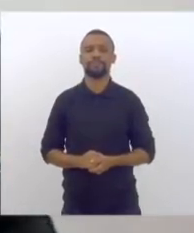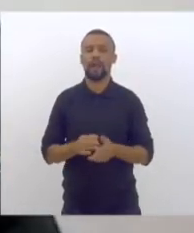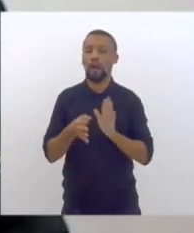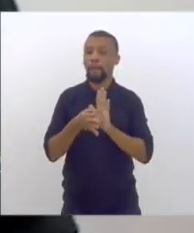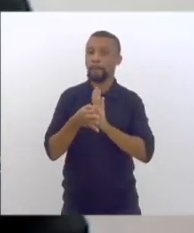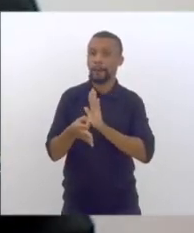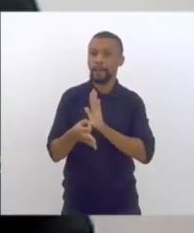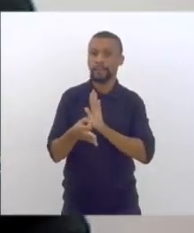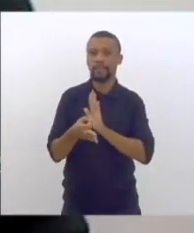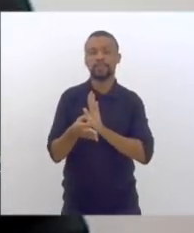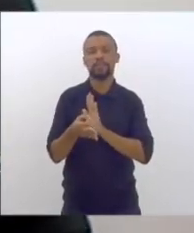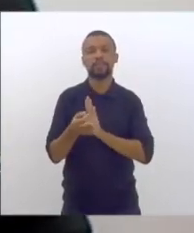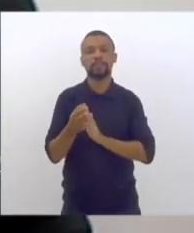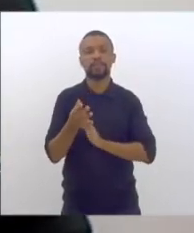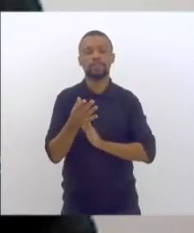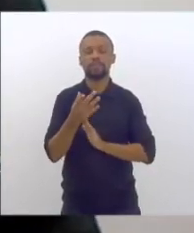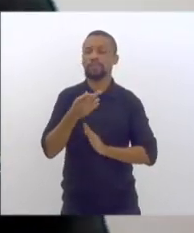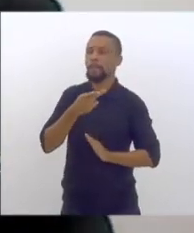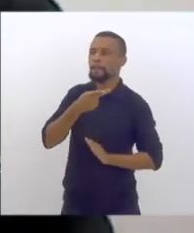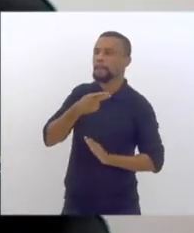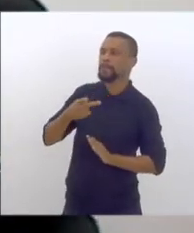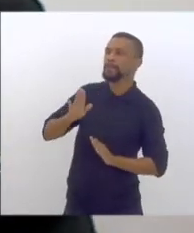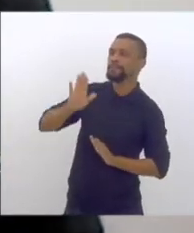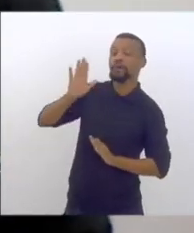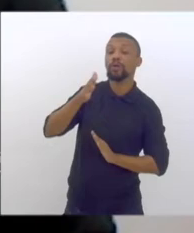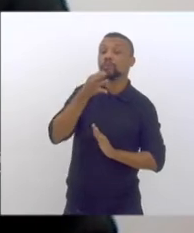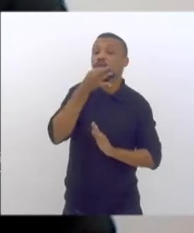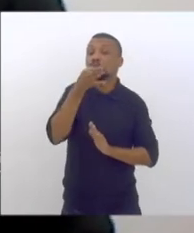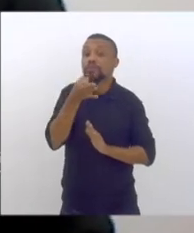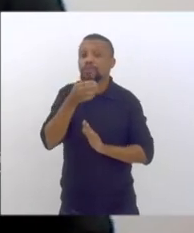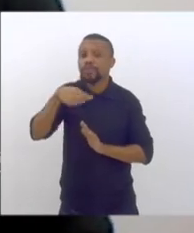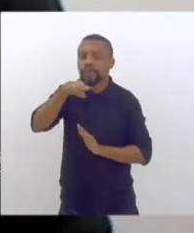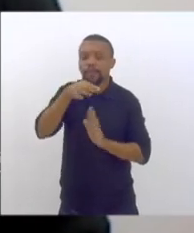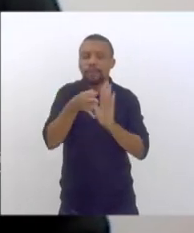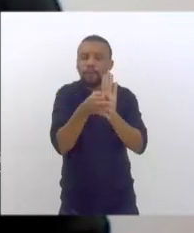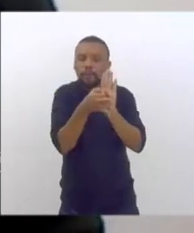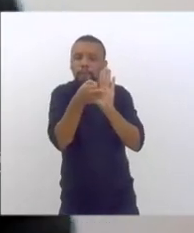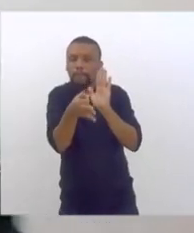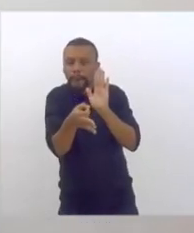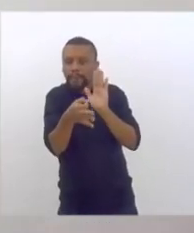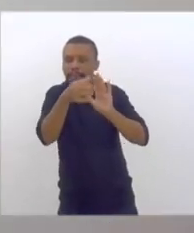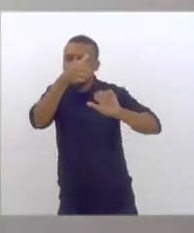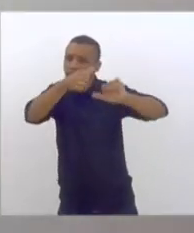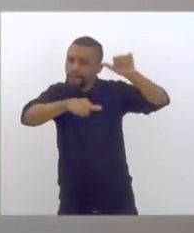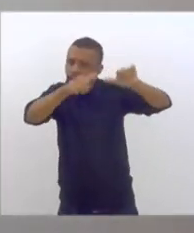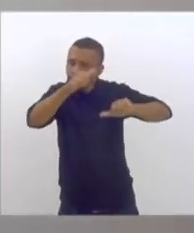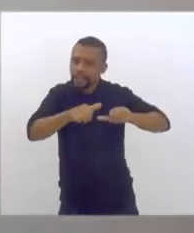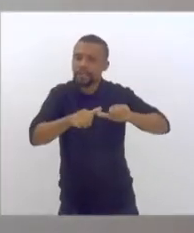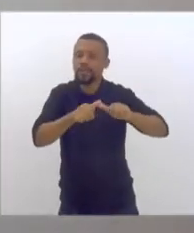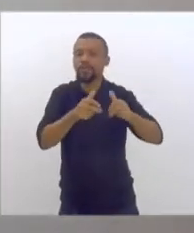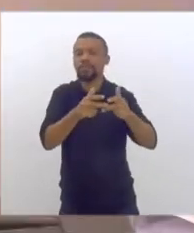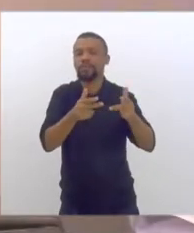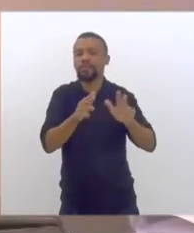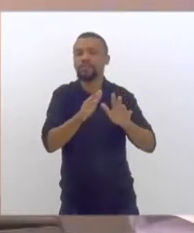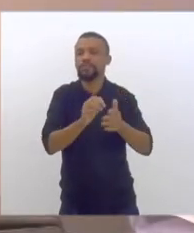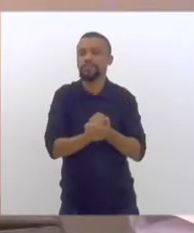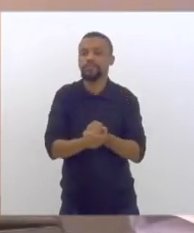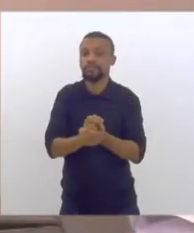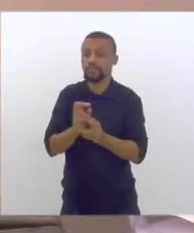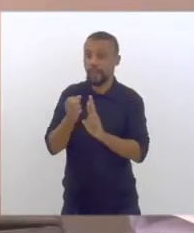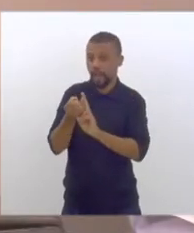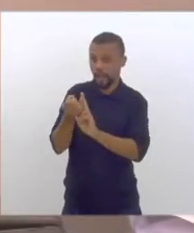parecer só presente sobre eu estou sugerindo parecer a tela pra mim é a